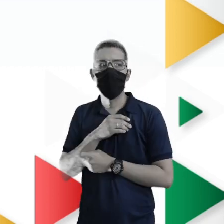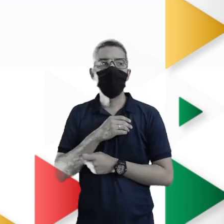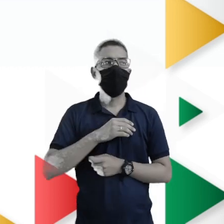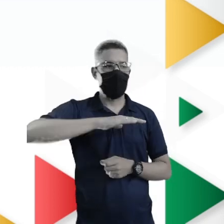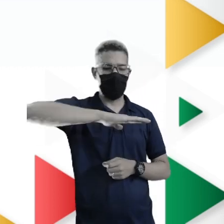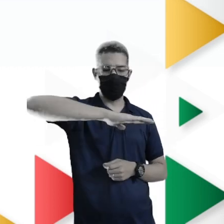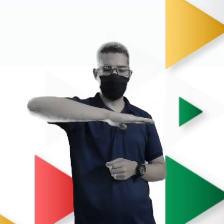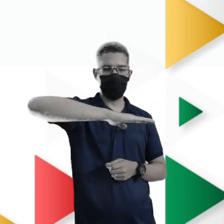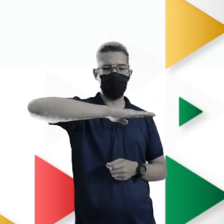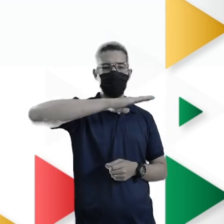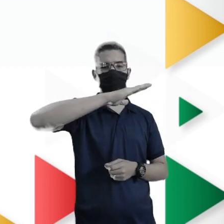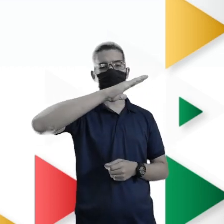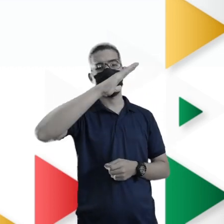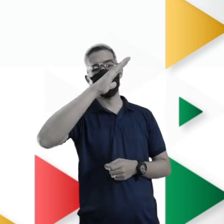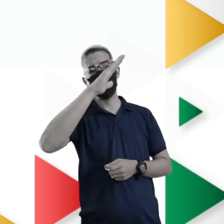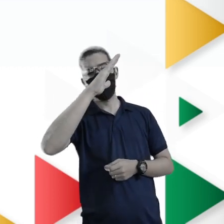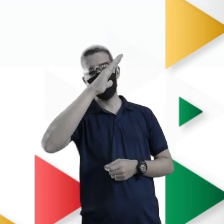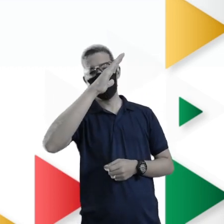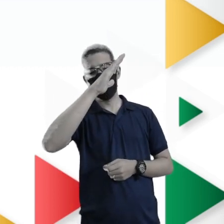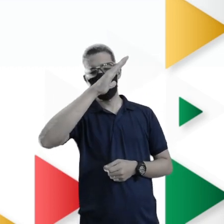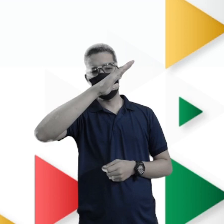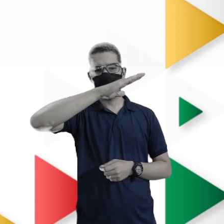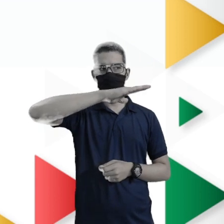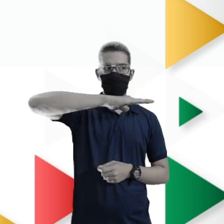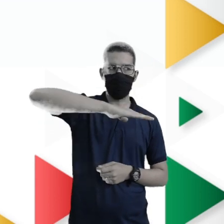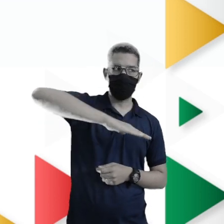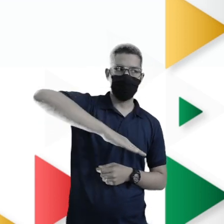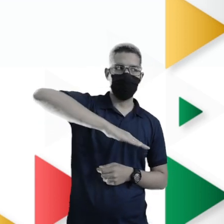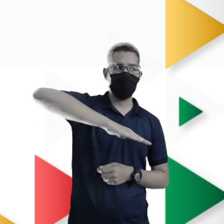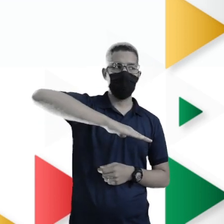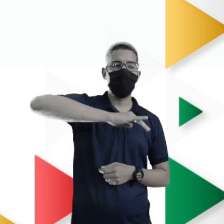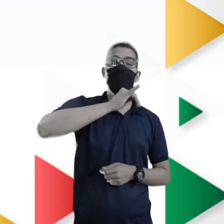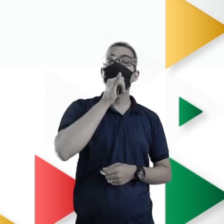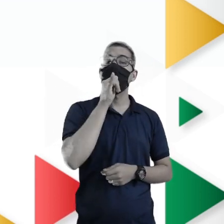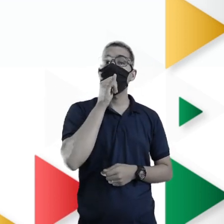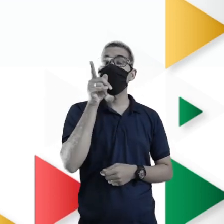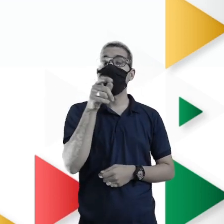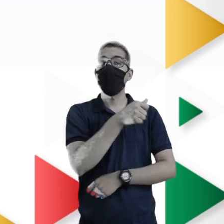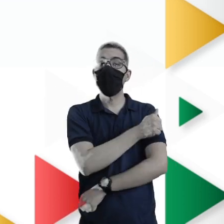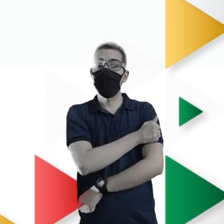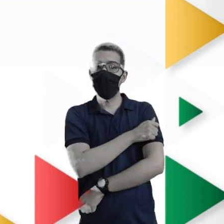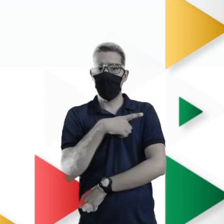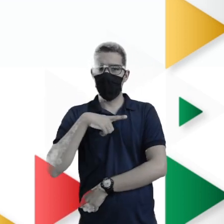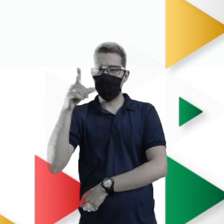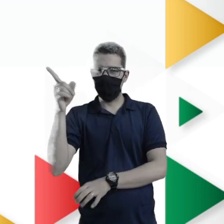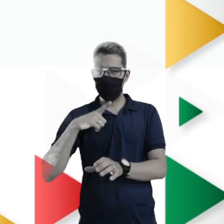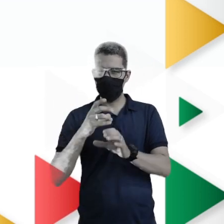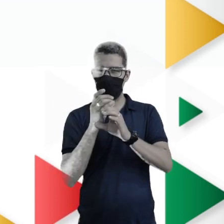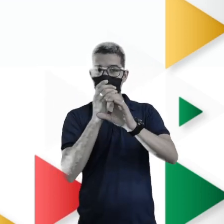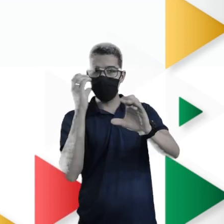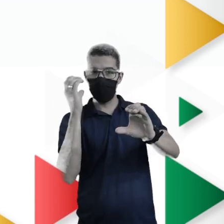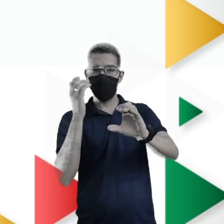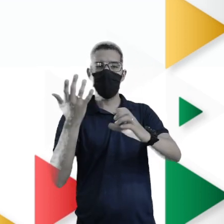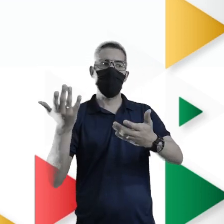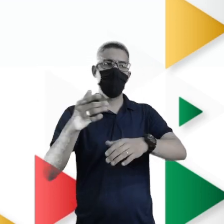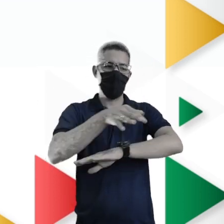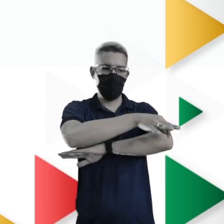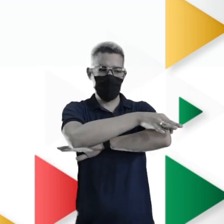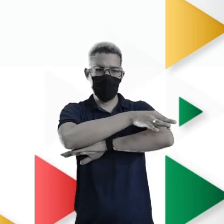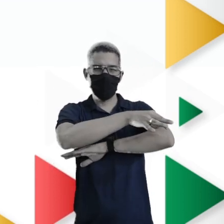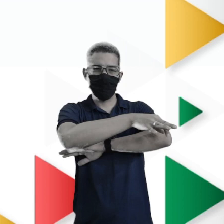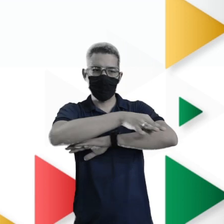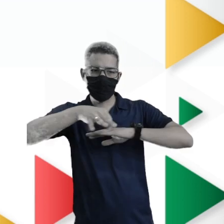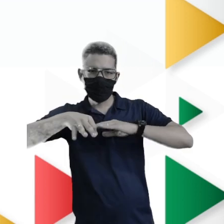da inclinação. Então, é tão importante entender, porque se o meu aluno um dia for arquiteto, engenheiro, se ele escolher